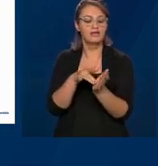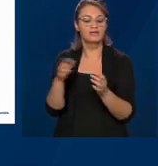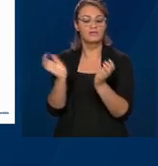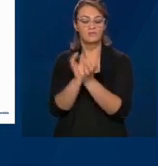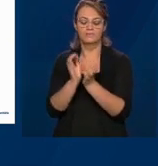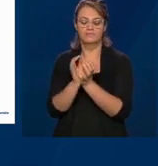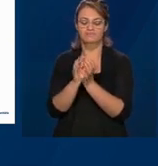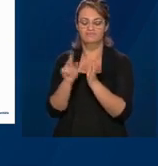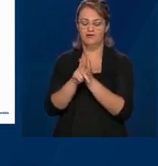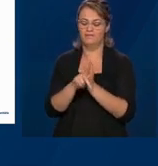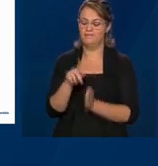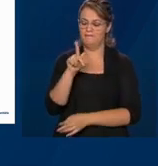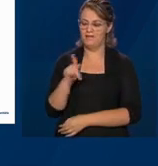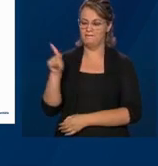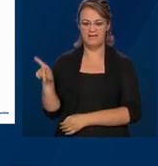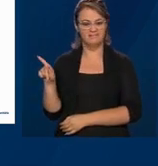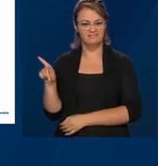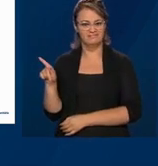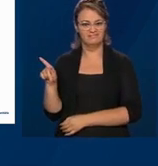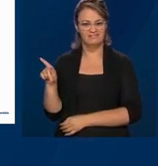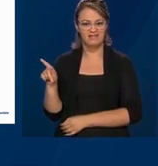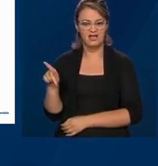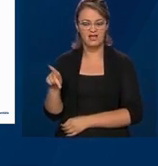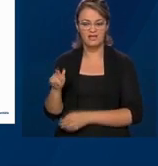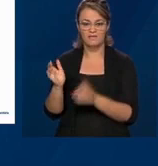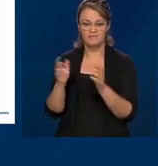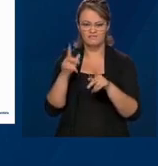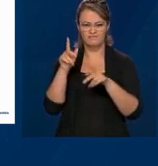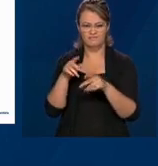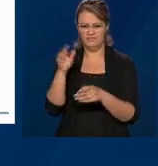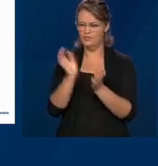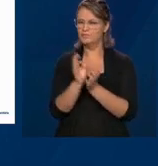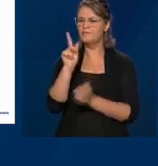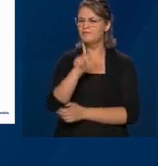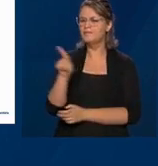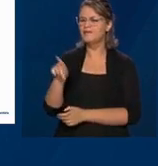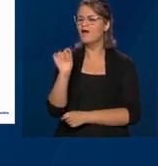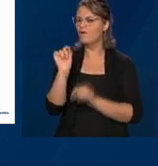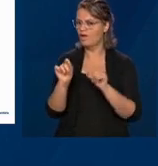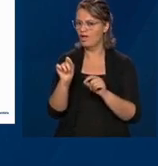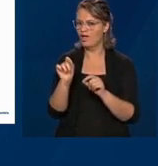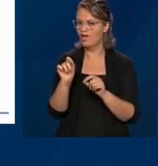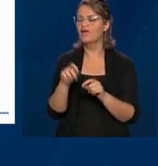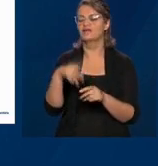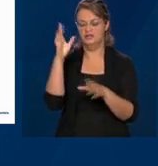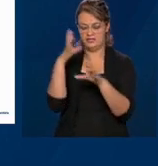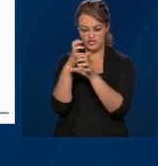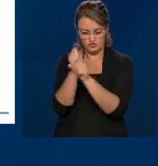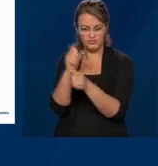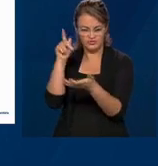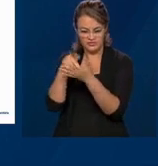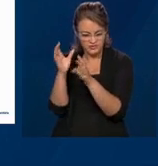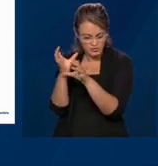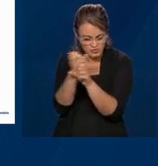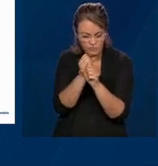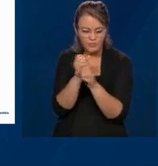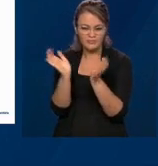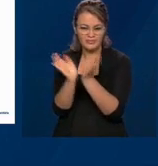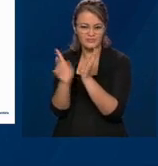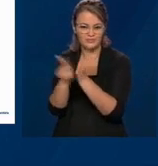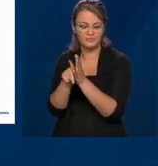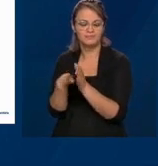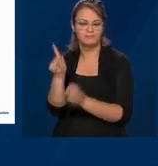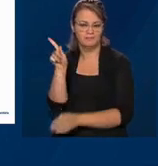PP. 6, população PP, lembrando, é a população que efetivamente foi calculada. 6 participantes